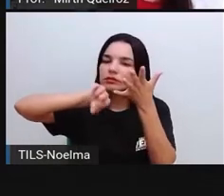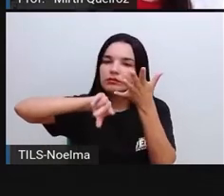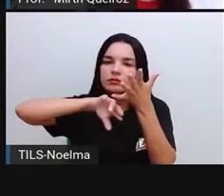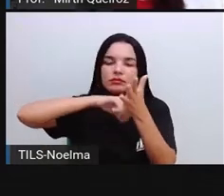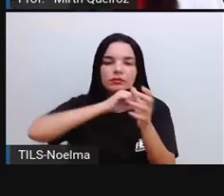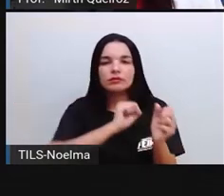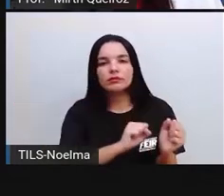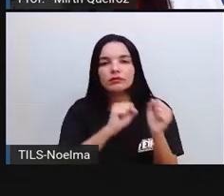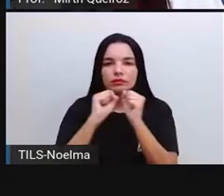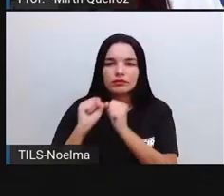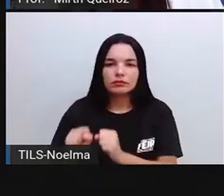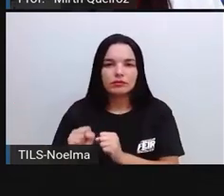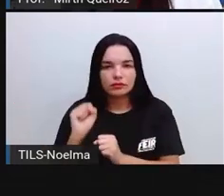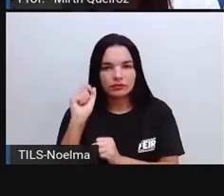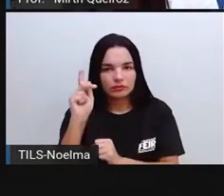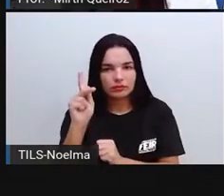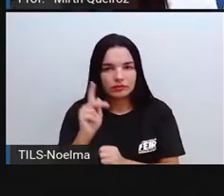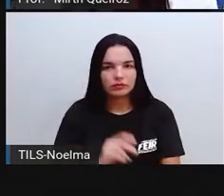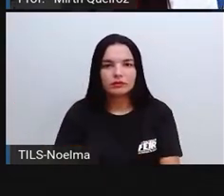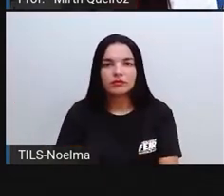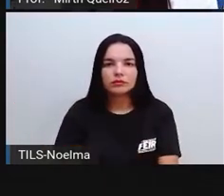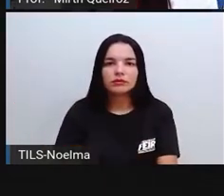possibilidades certo